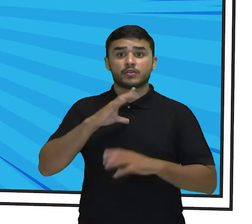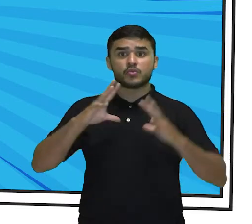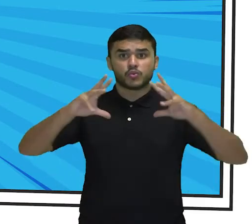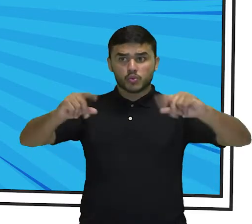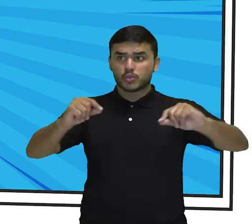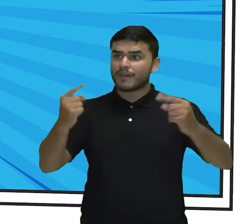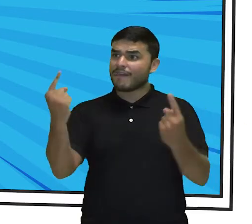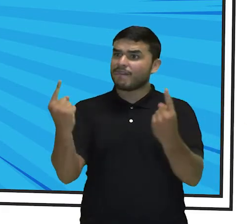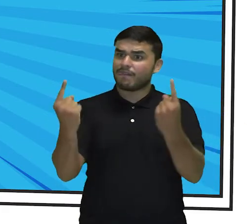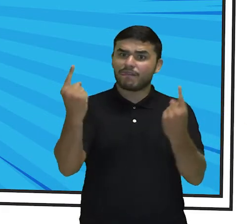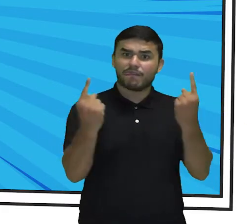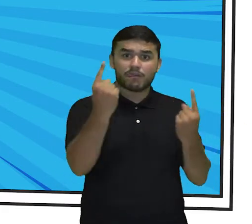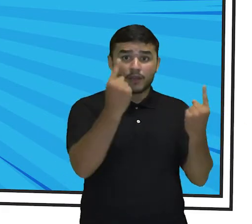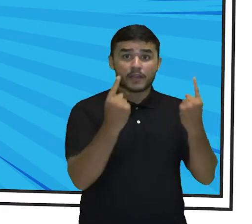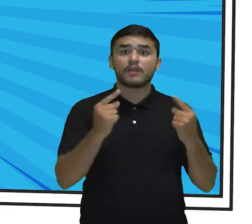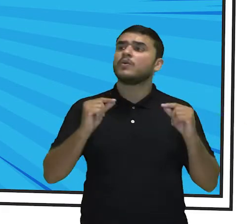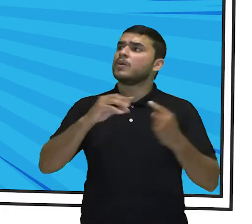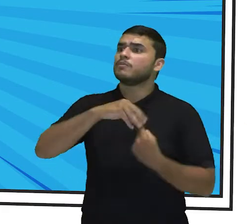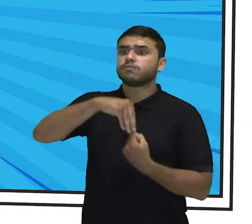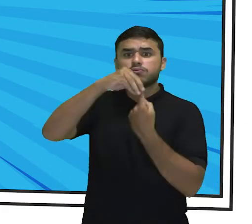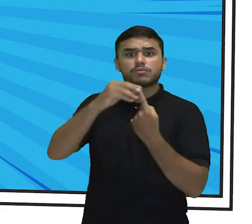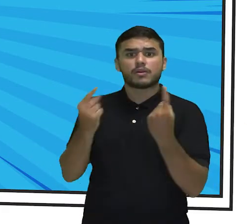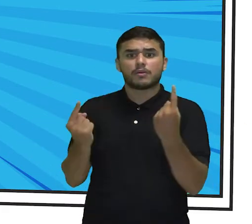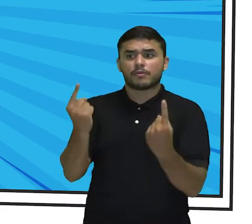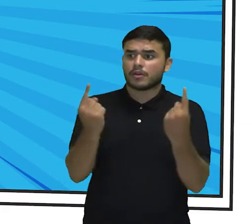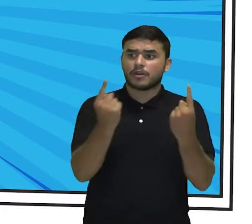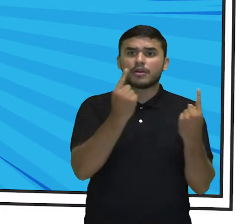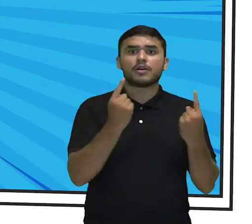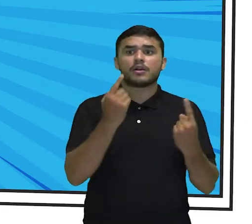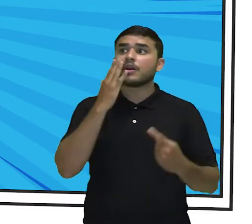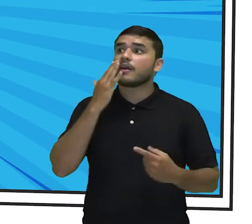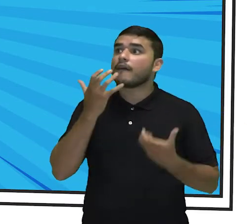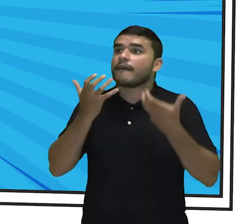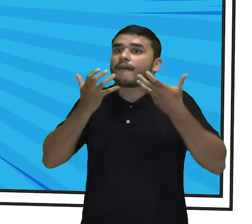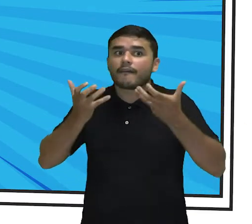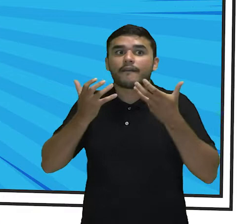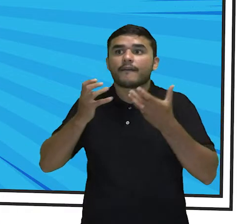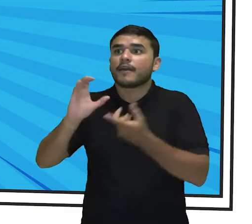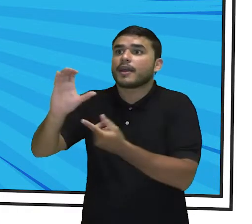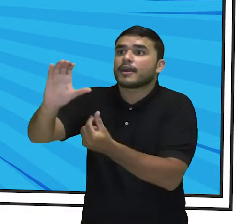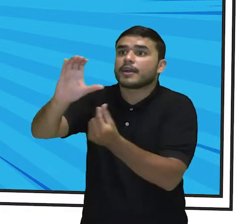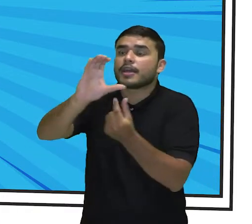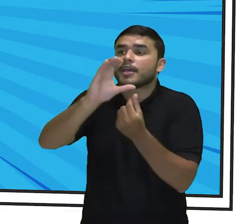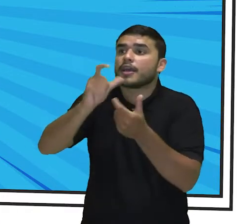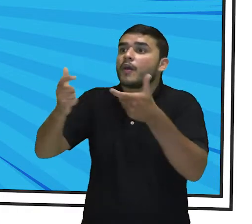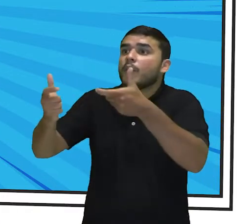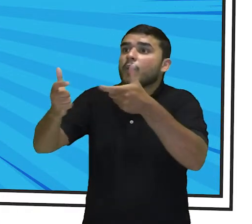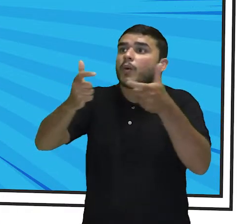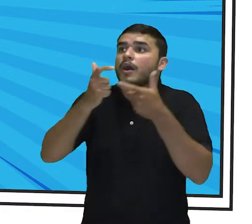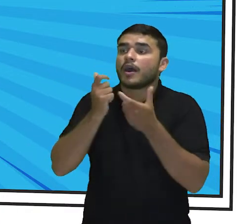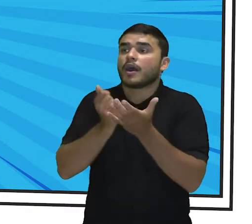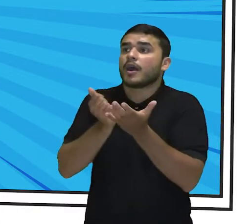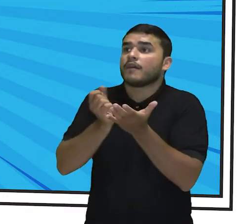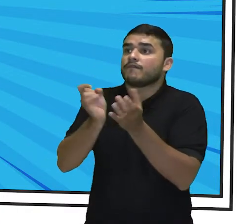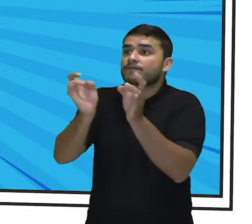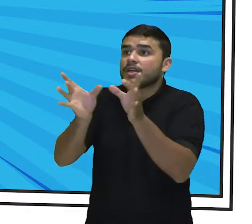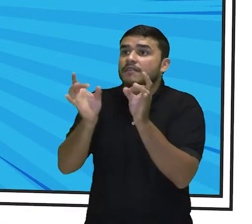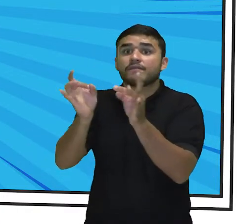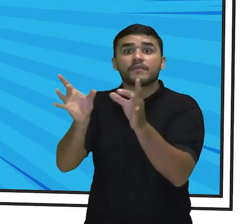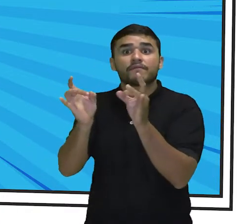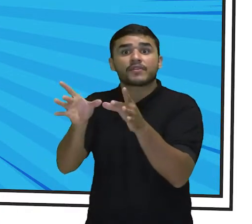imperialismo. E o imperialismo, que é essa busca de novos mercados para fortalecer a